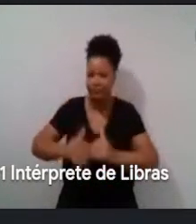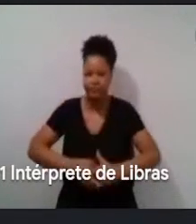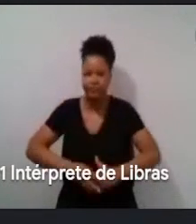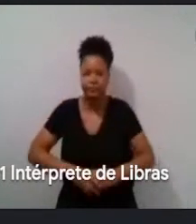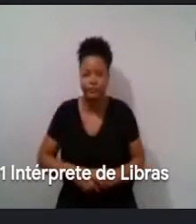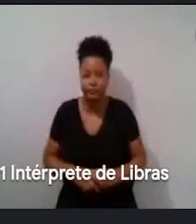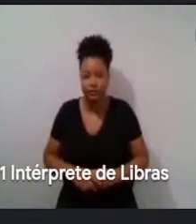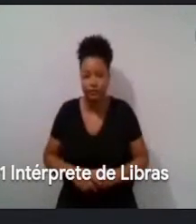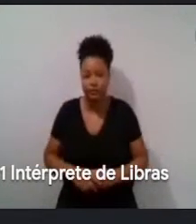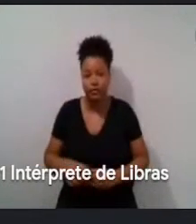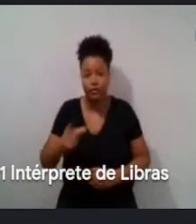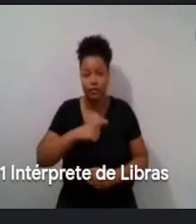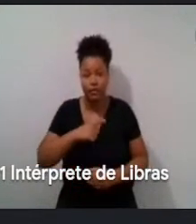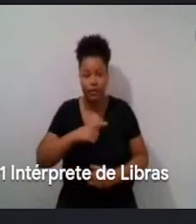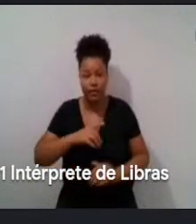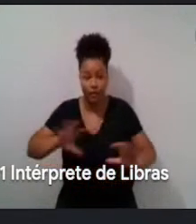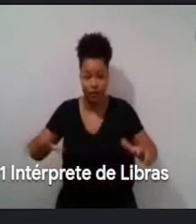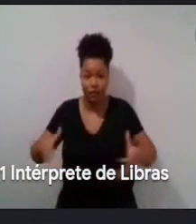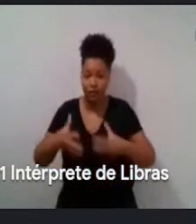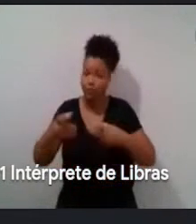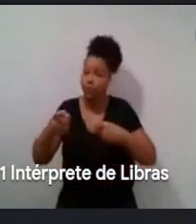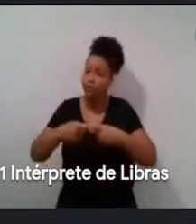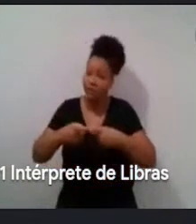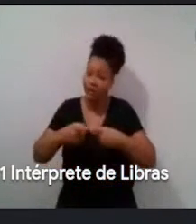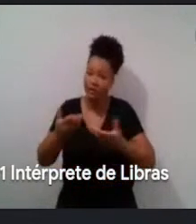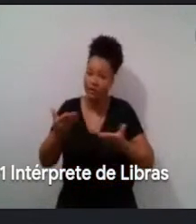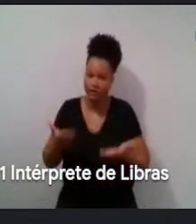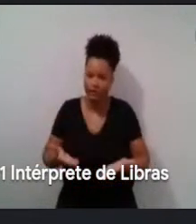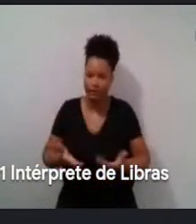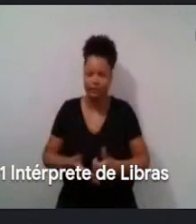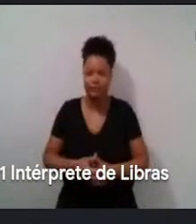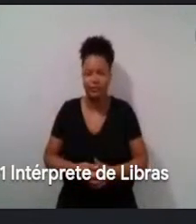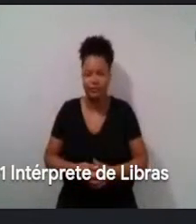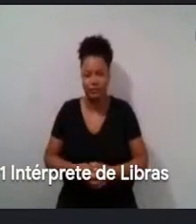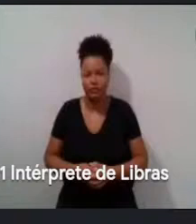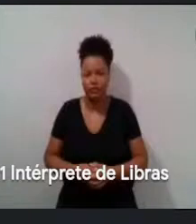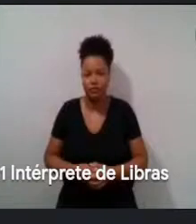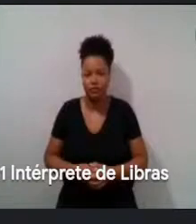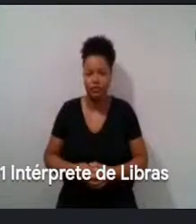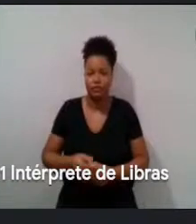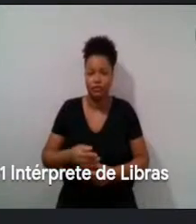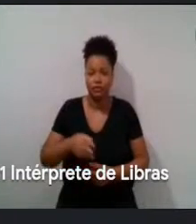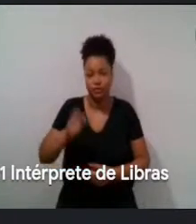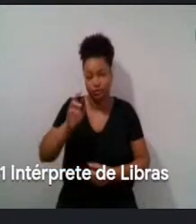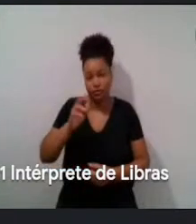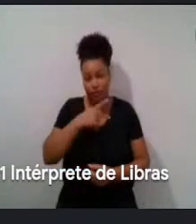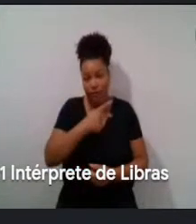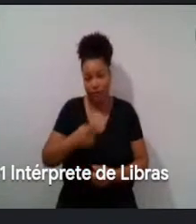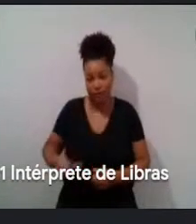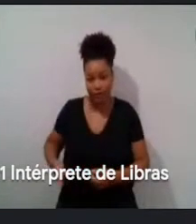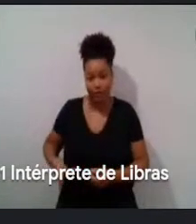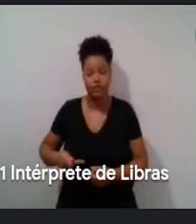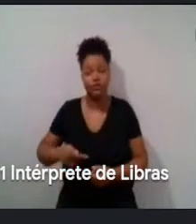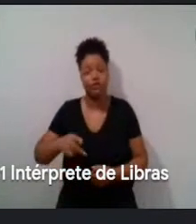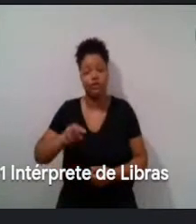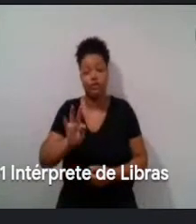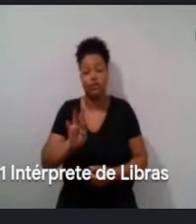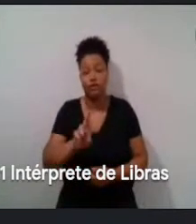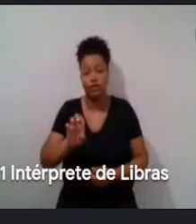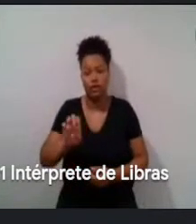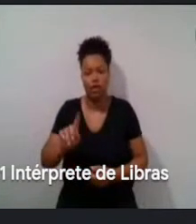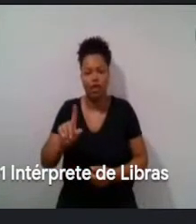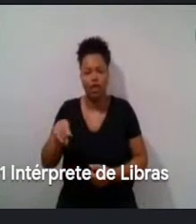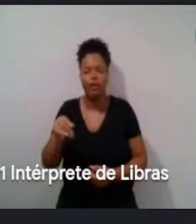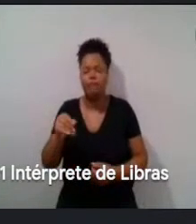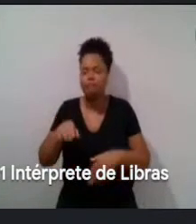nós temos aqui essa equipe médica, né? Senhor presidente, e a equipe médica do TRE aqui é muito cautelosa, viu? Nós